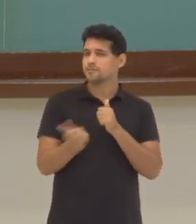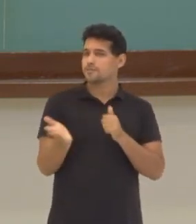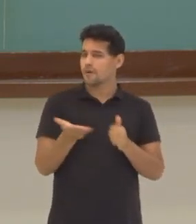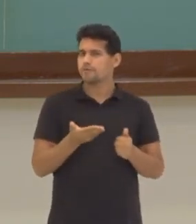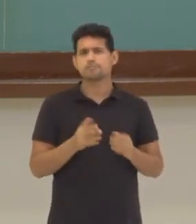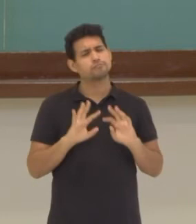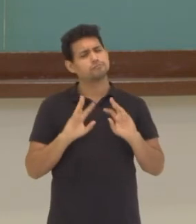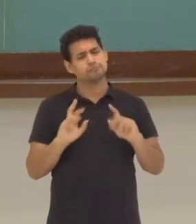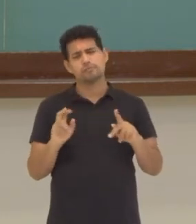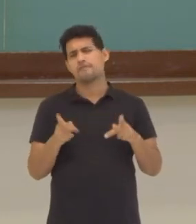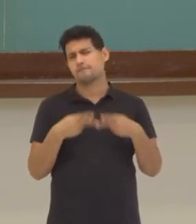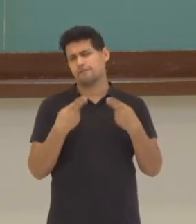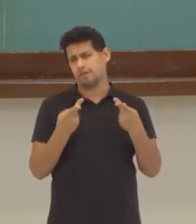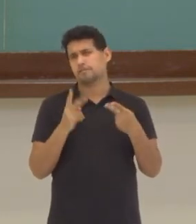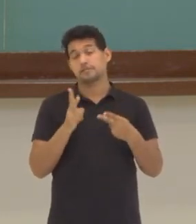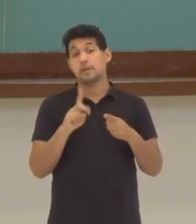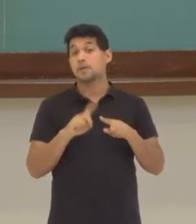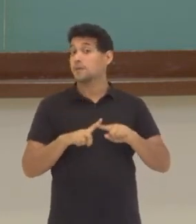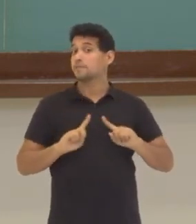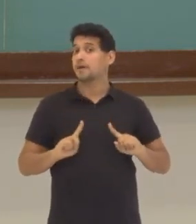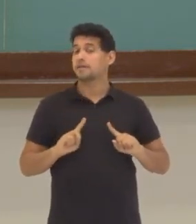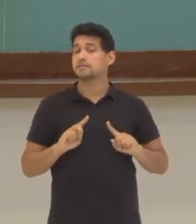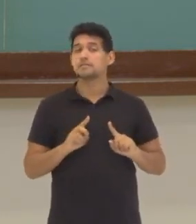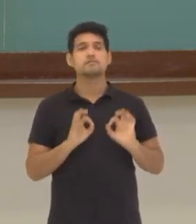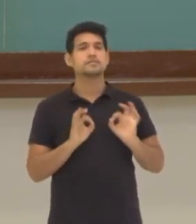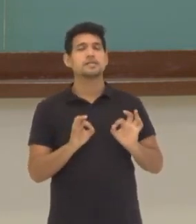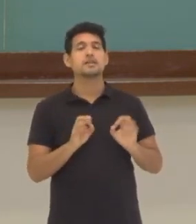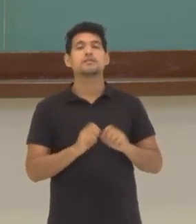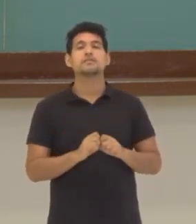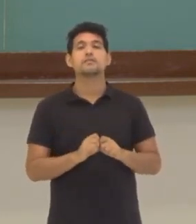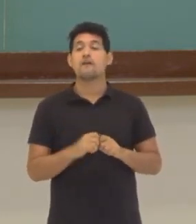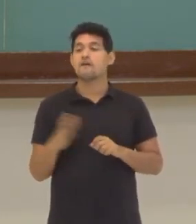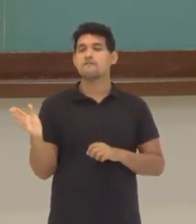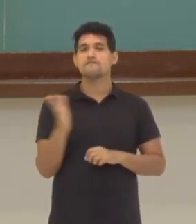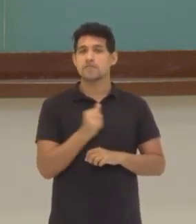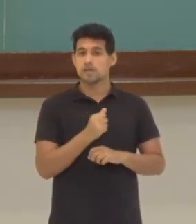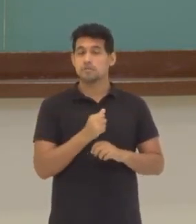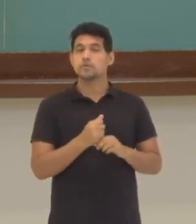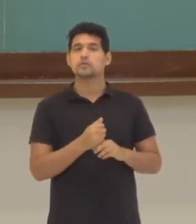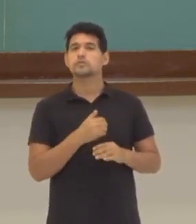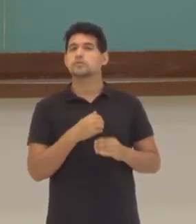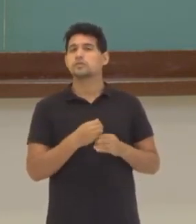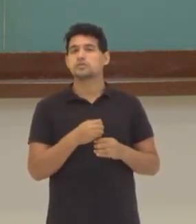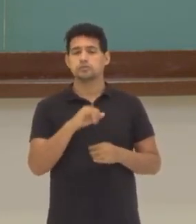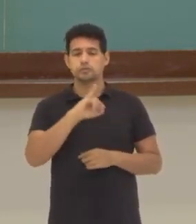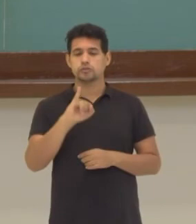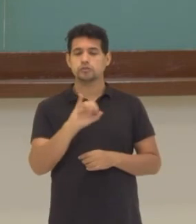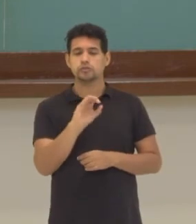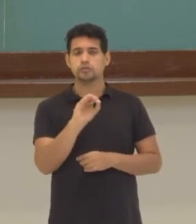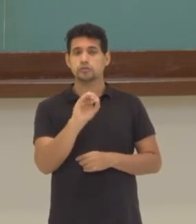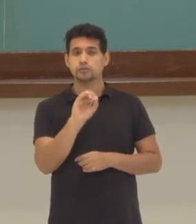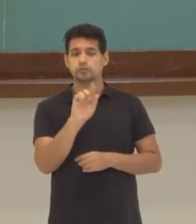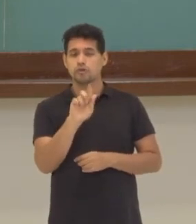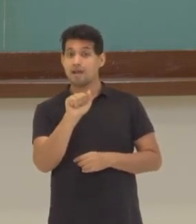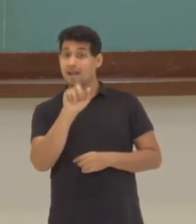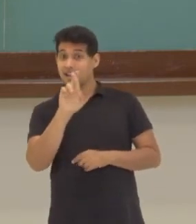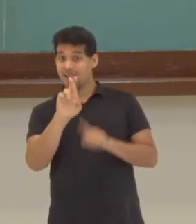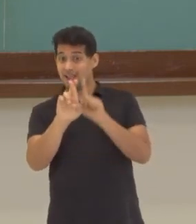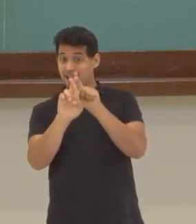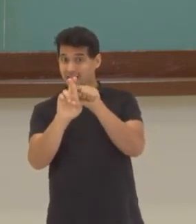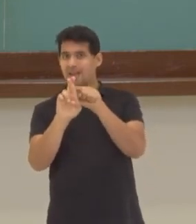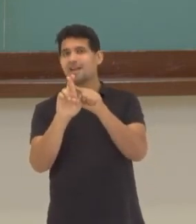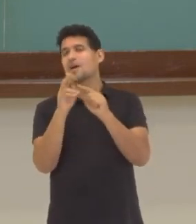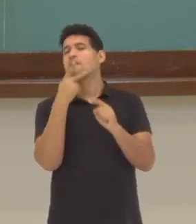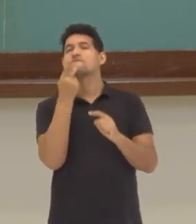mundo fala isso. Porém, seria o correto: vamos jogar futebol. Então, se esquece do S no final